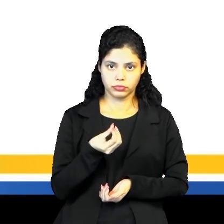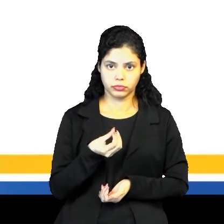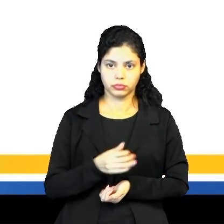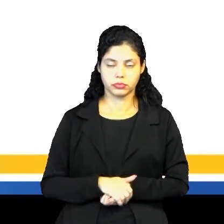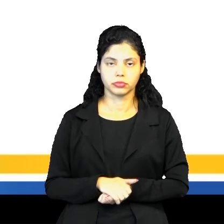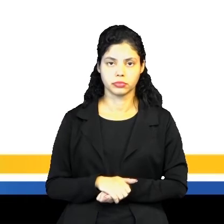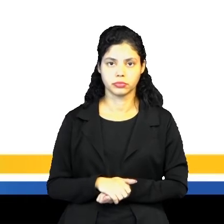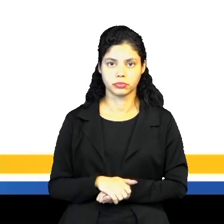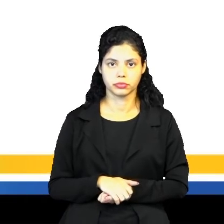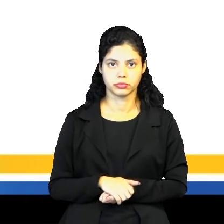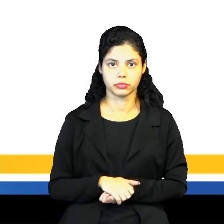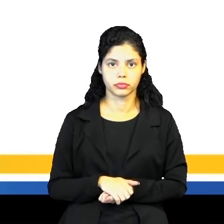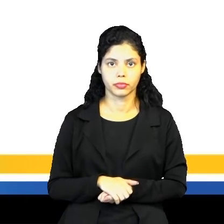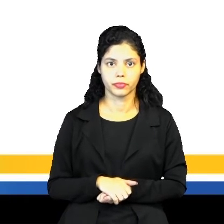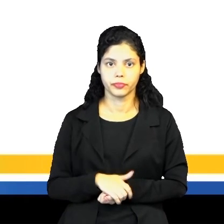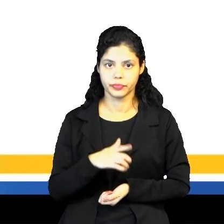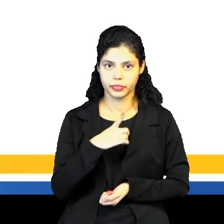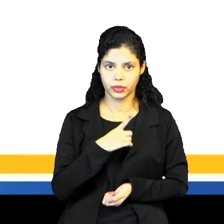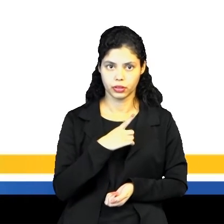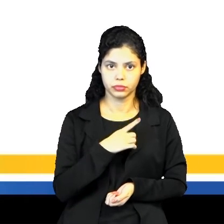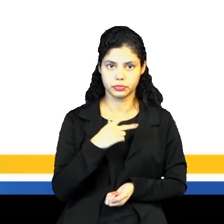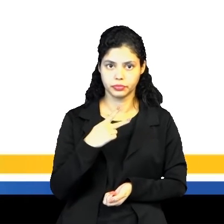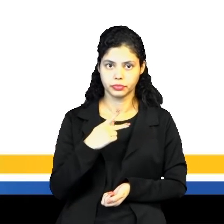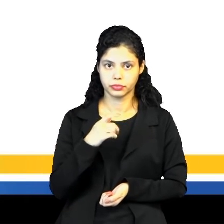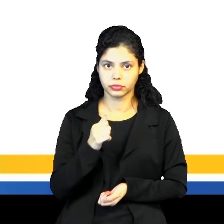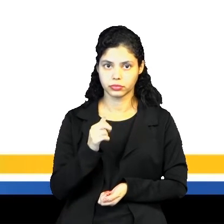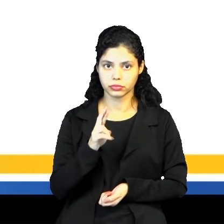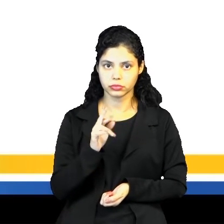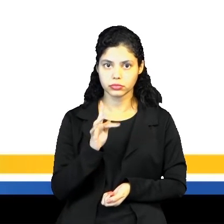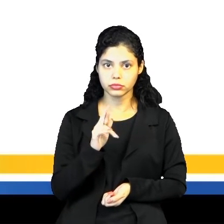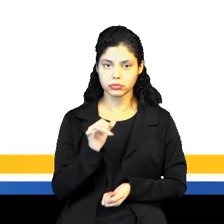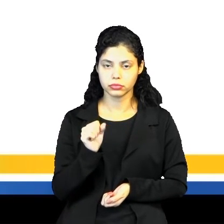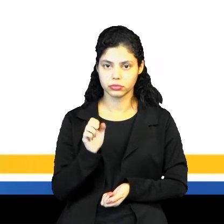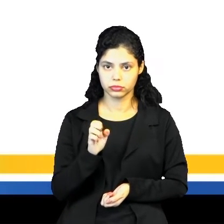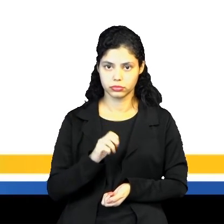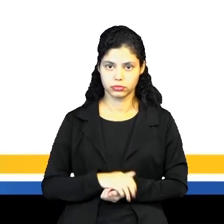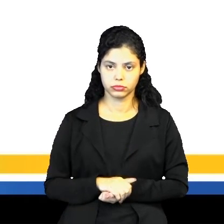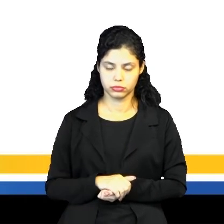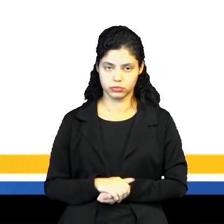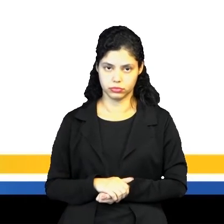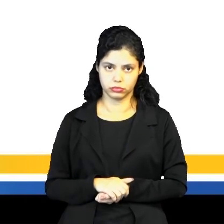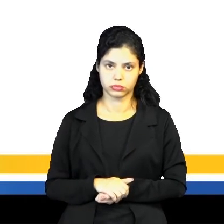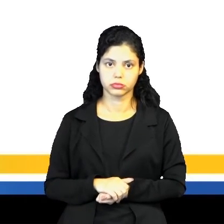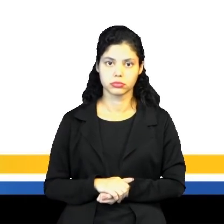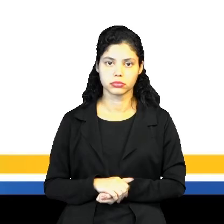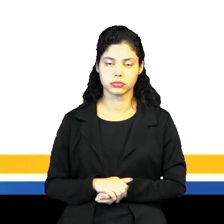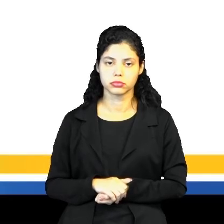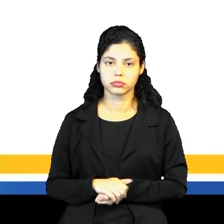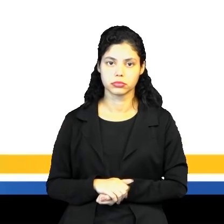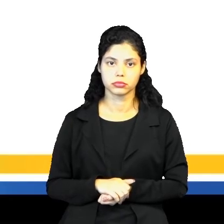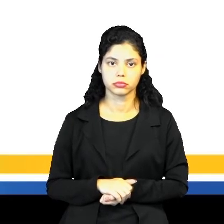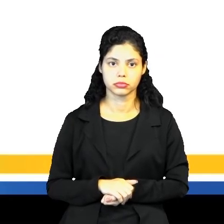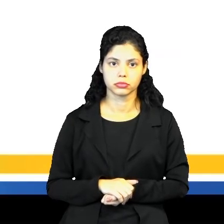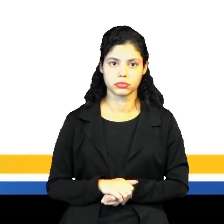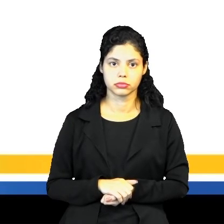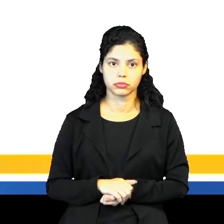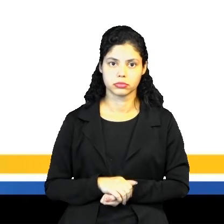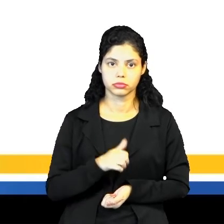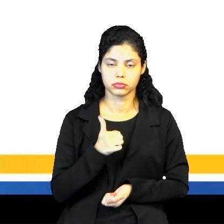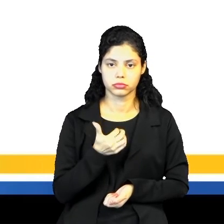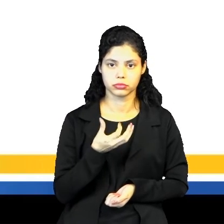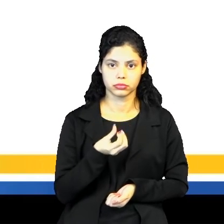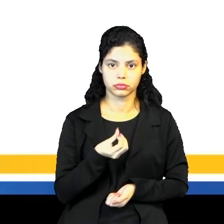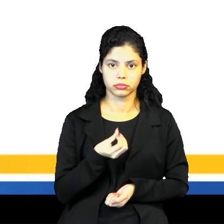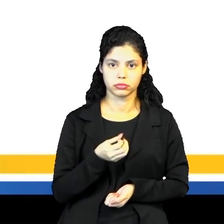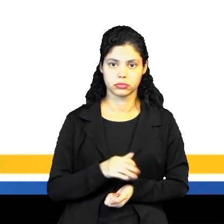16, né, e aí tem uma paráfrase, né, paráfrase que é esse poema 16,